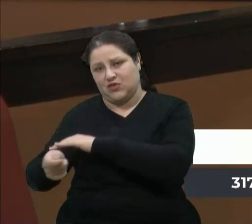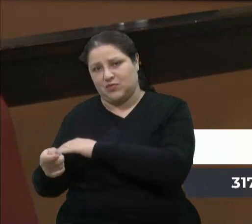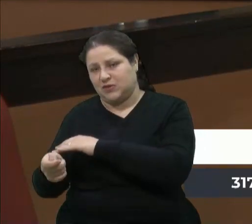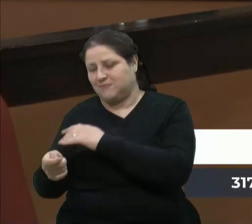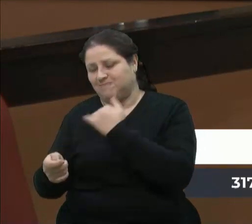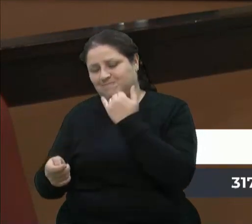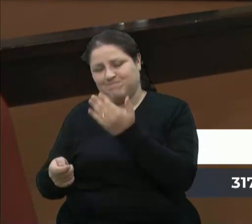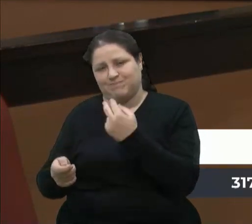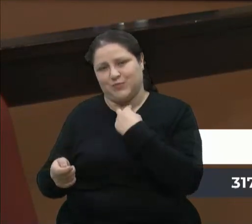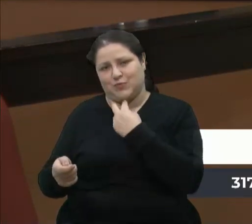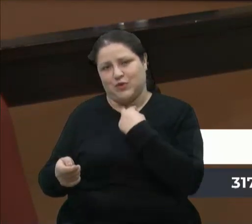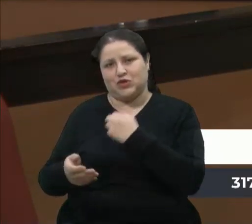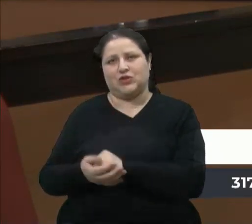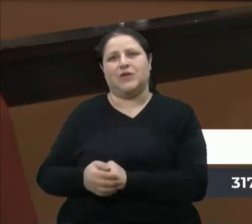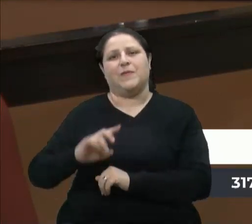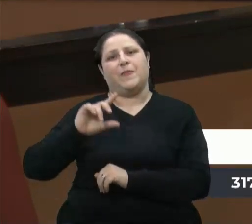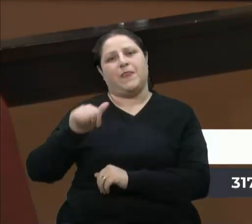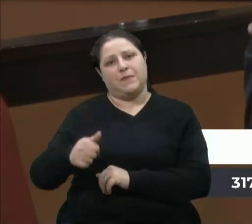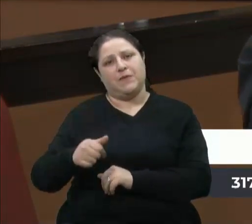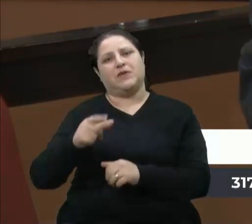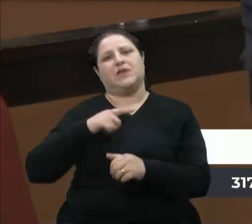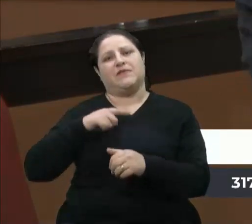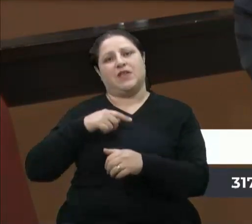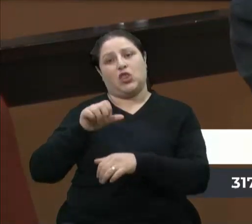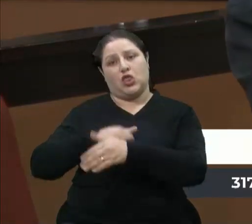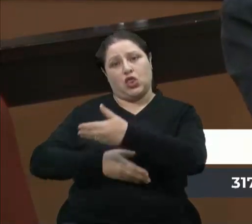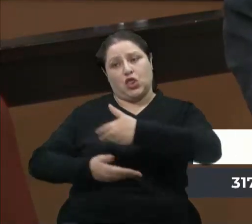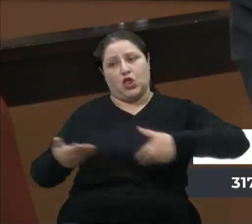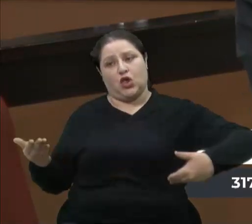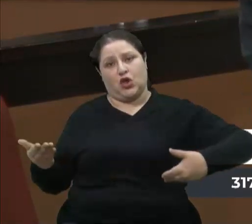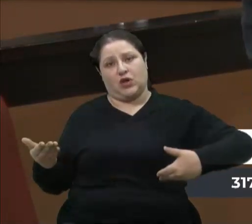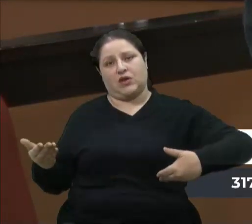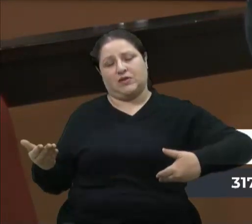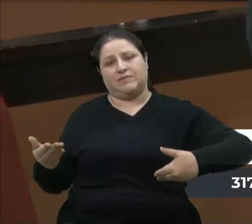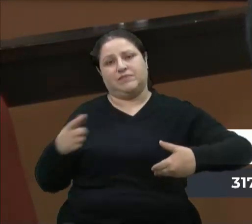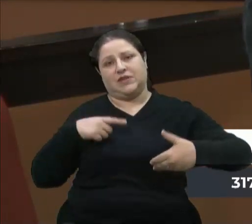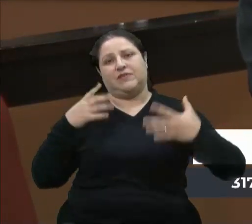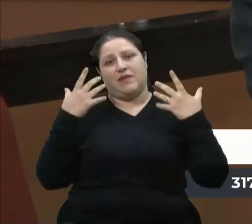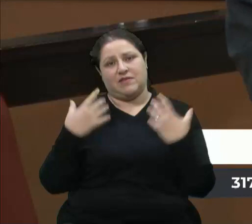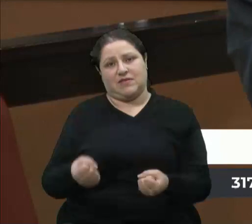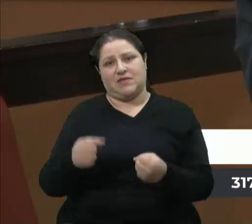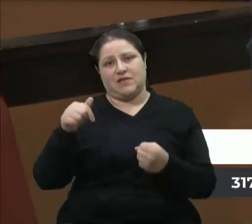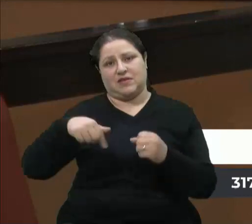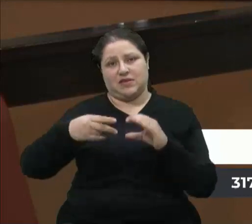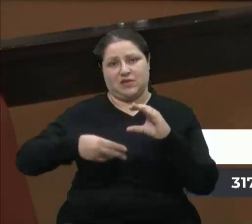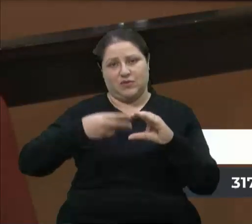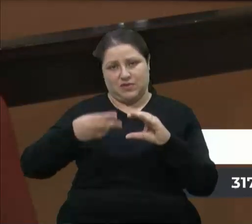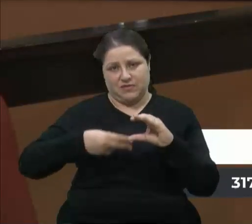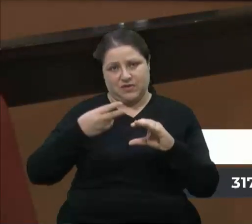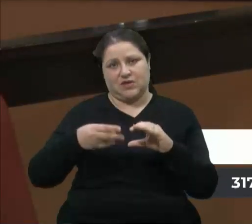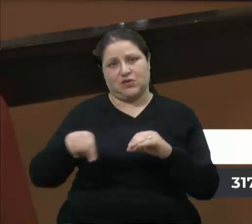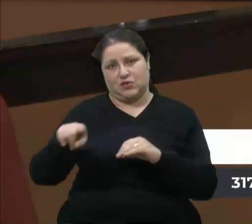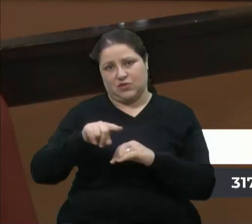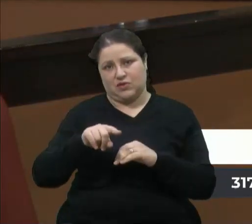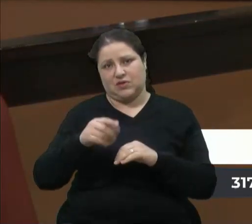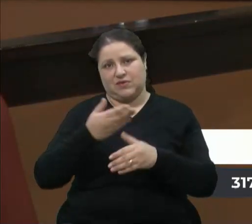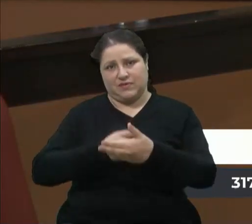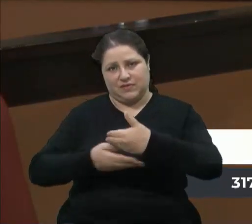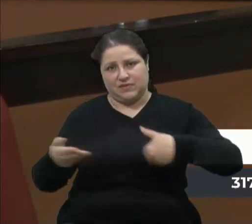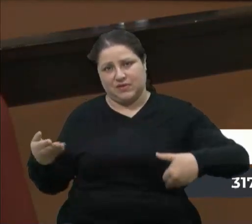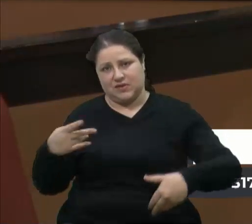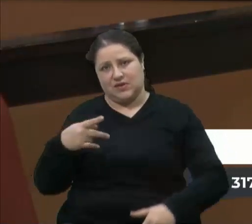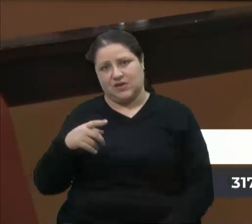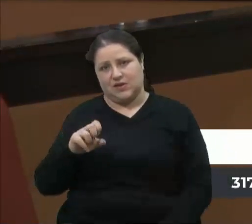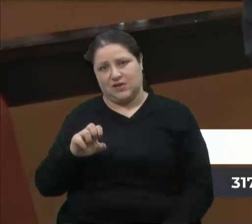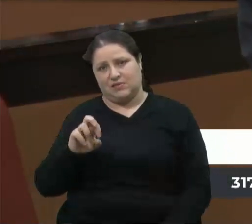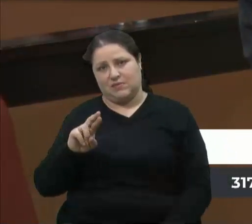alto. Aí sim veio a permuta, com o consenso desta casa, daquela permuta do